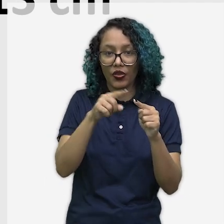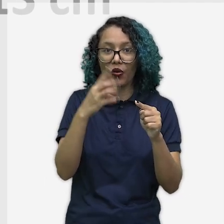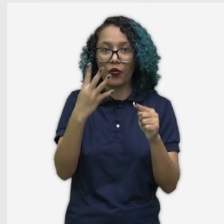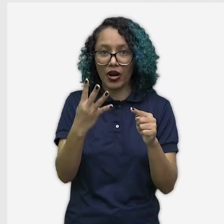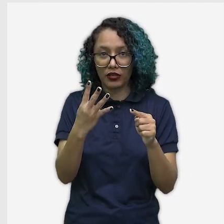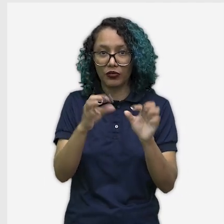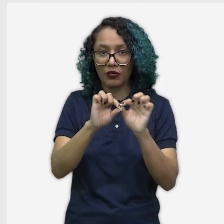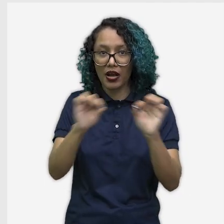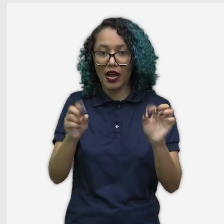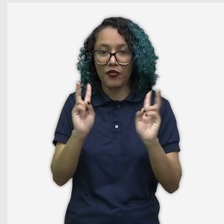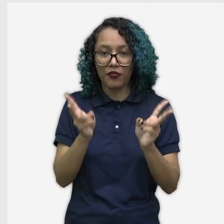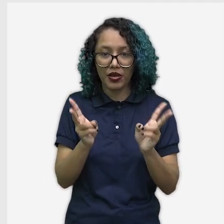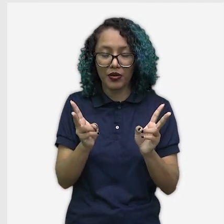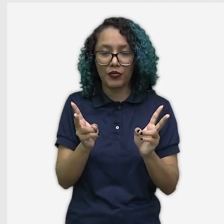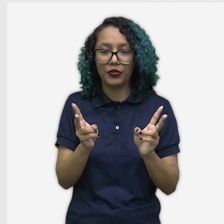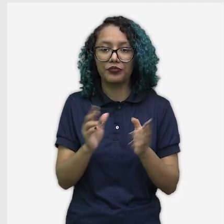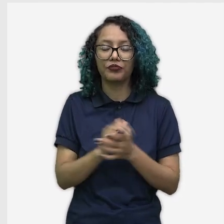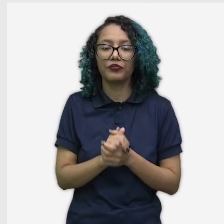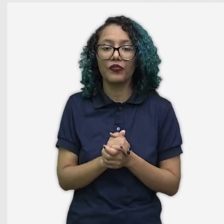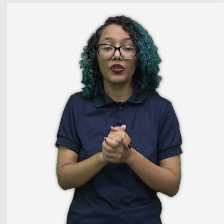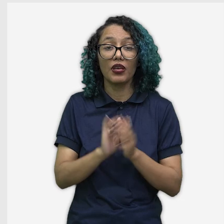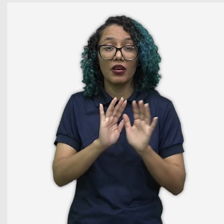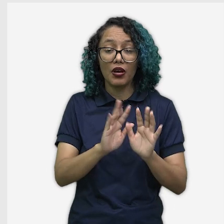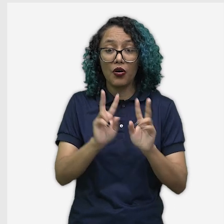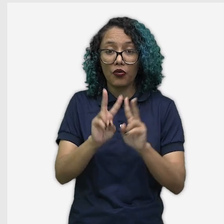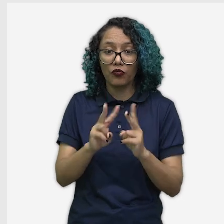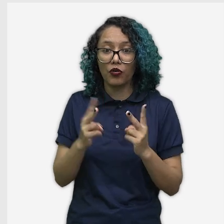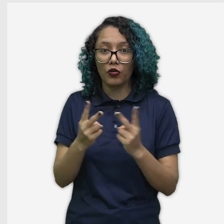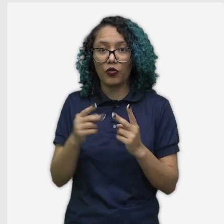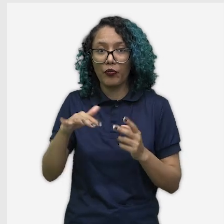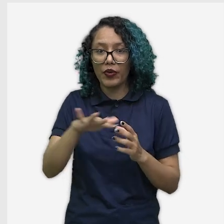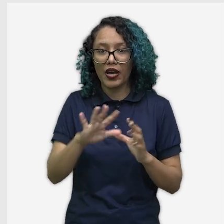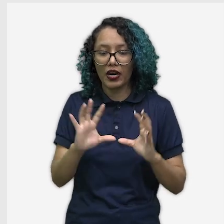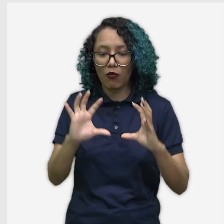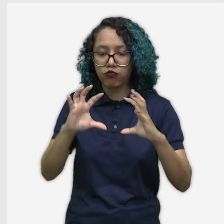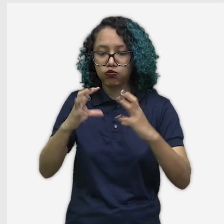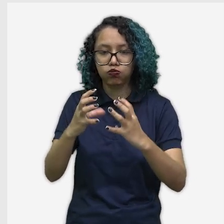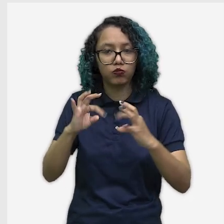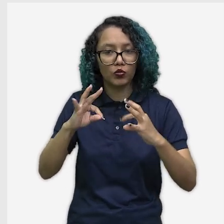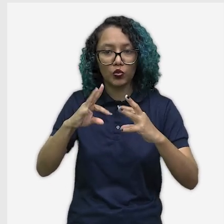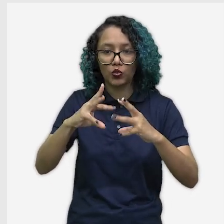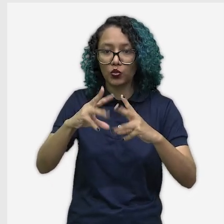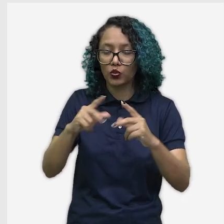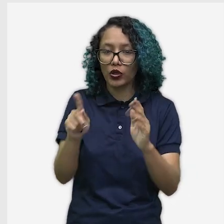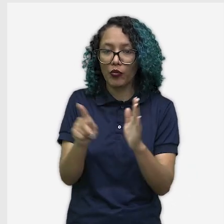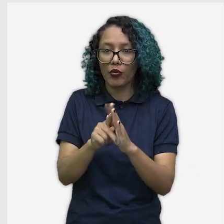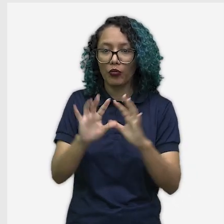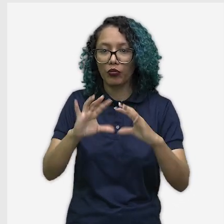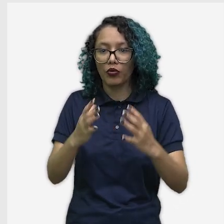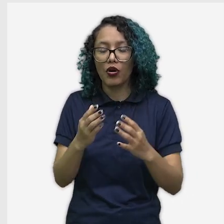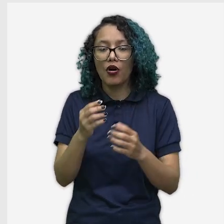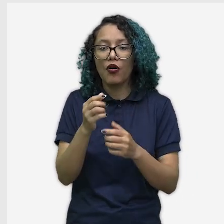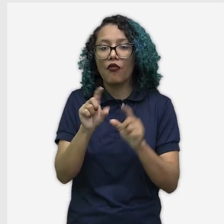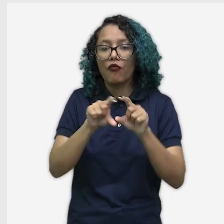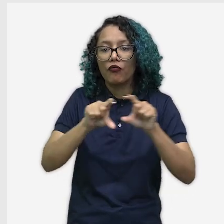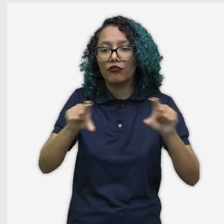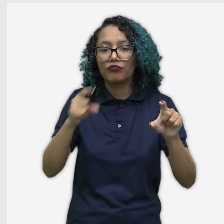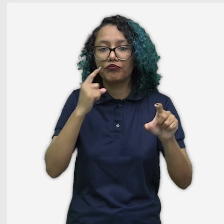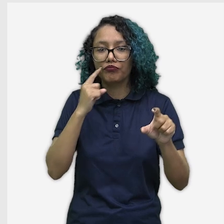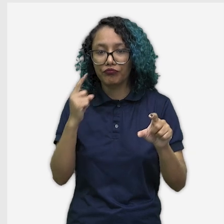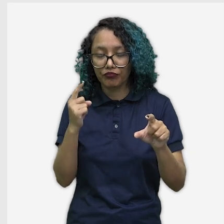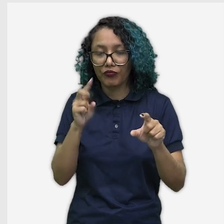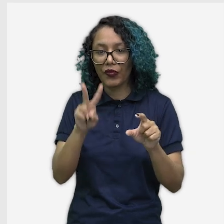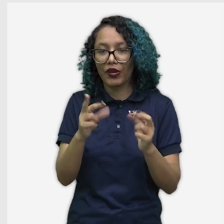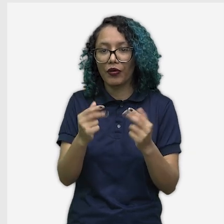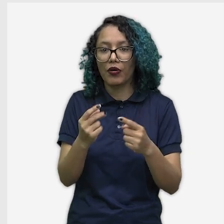raio. O volume é espaço ocupado pela esfera. Sua fórmula é volume igual a